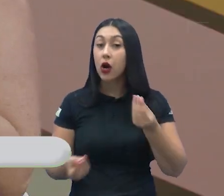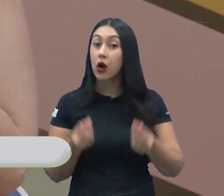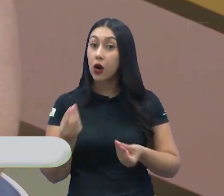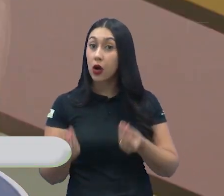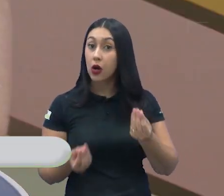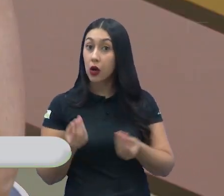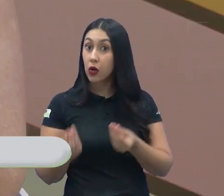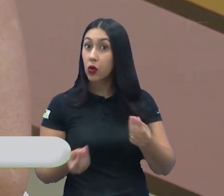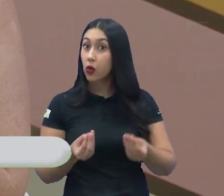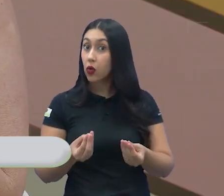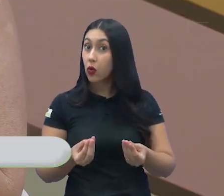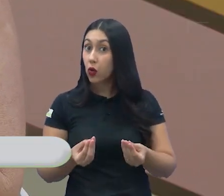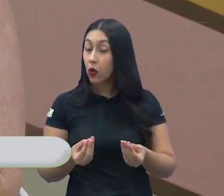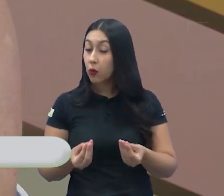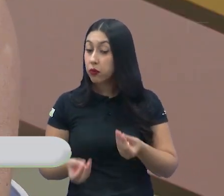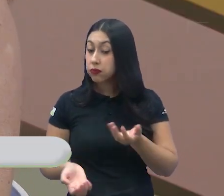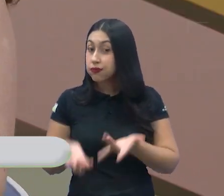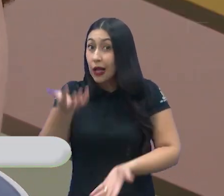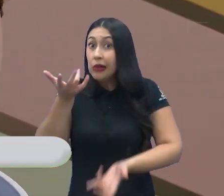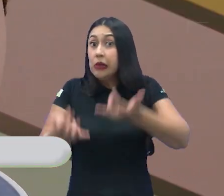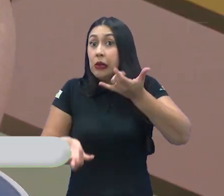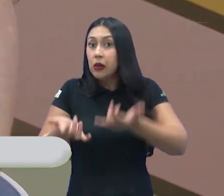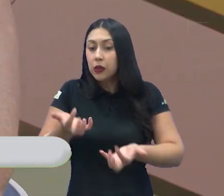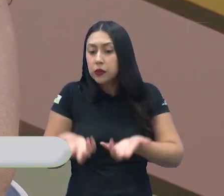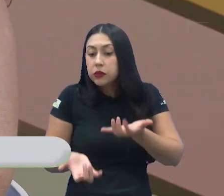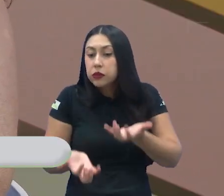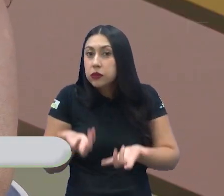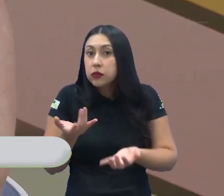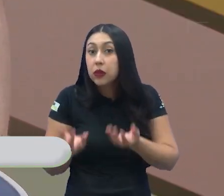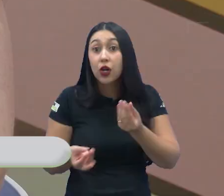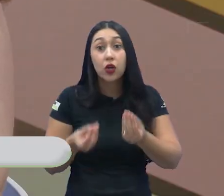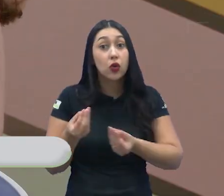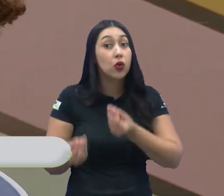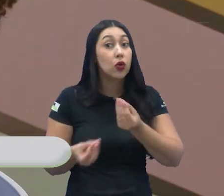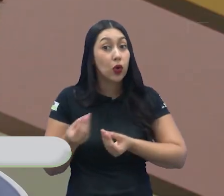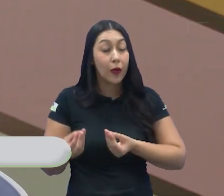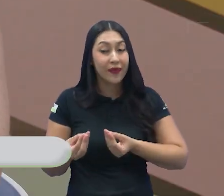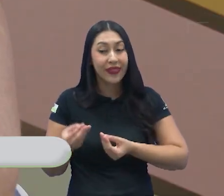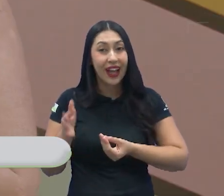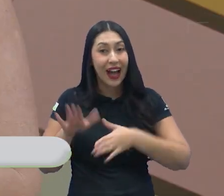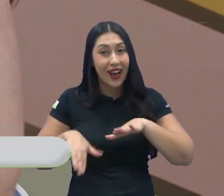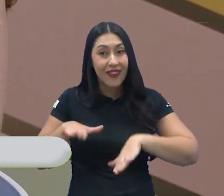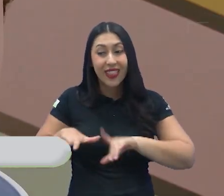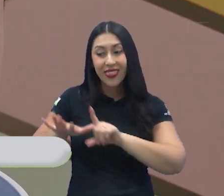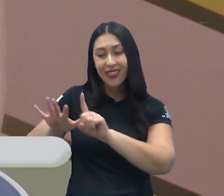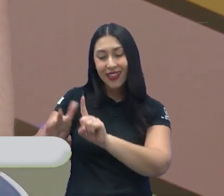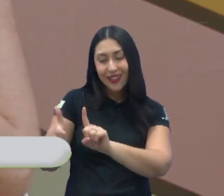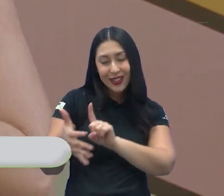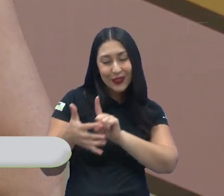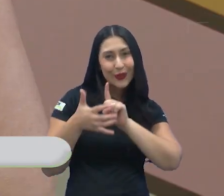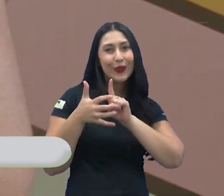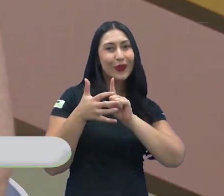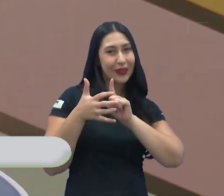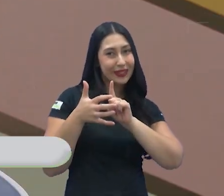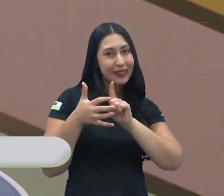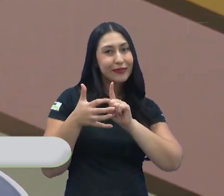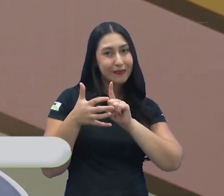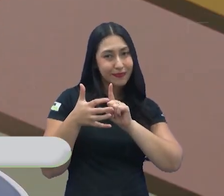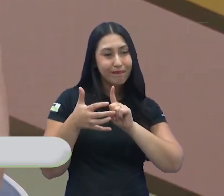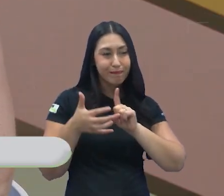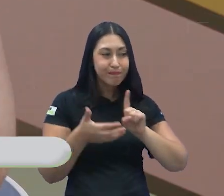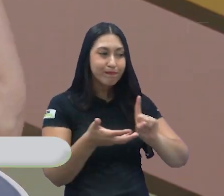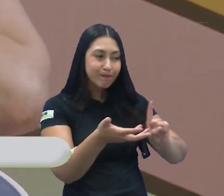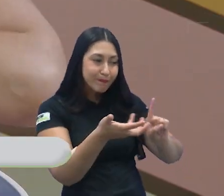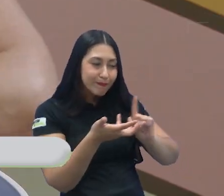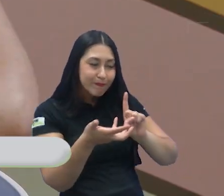esse calor do seu fogo, que pode aproximar pessoas e situações nos ambientes de trabalho, na